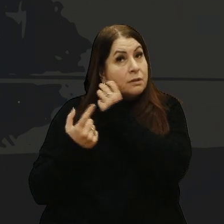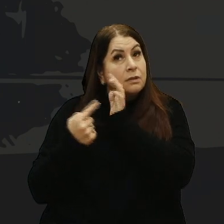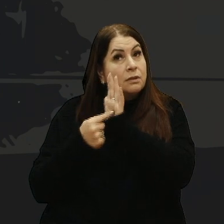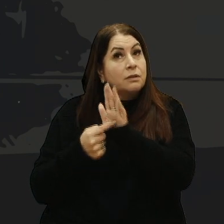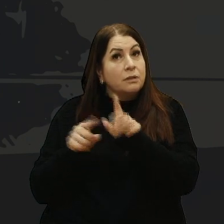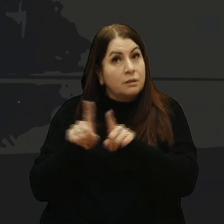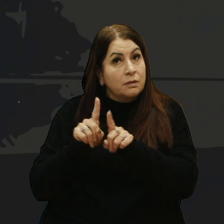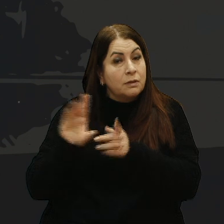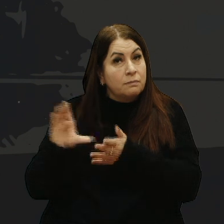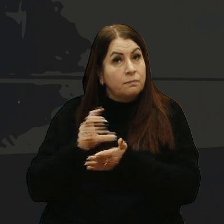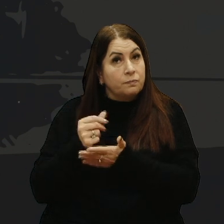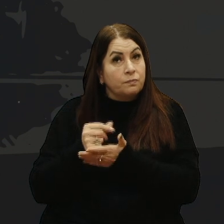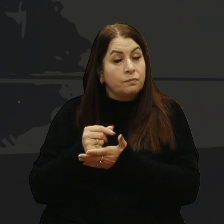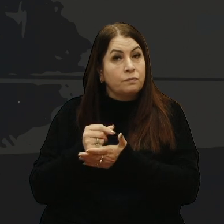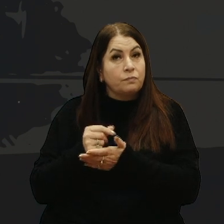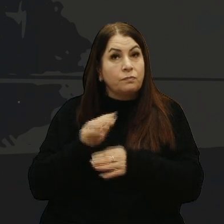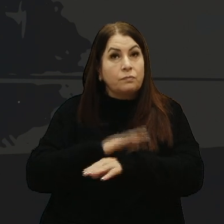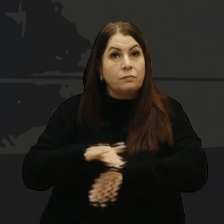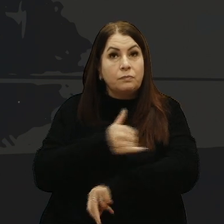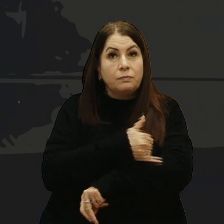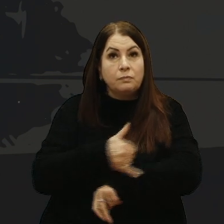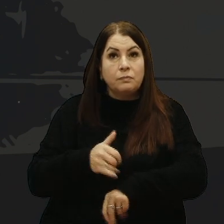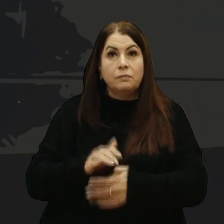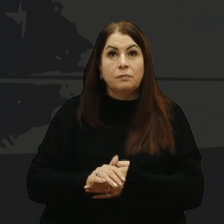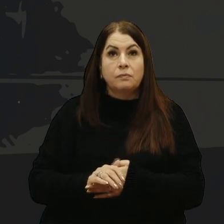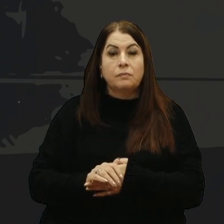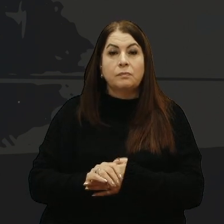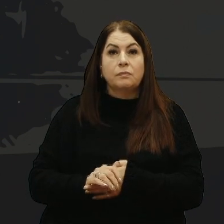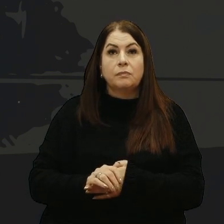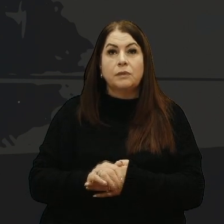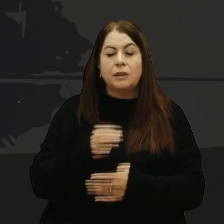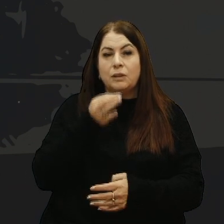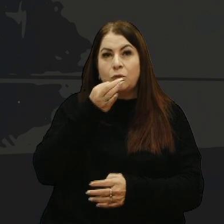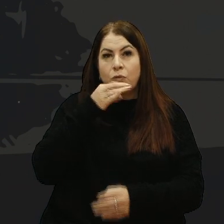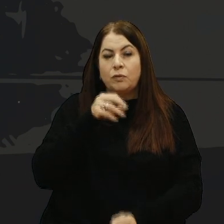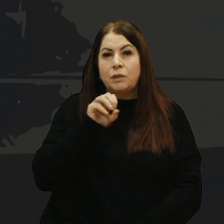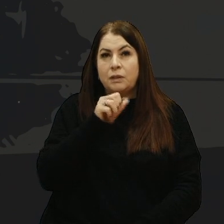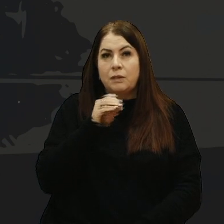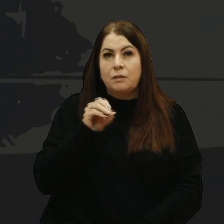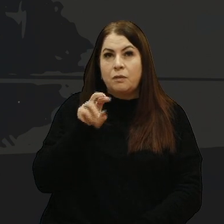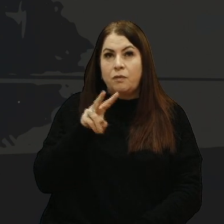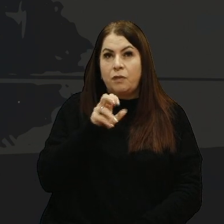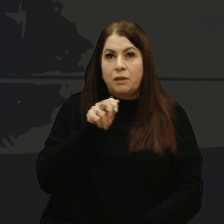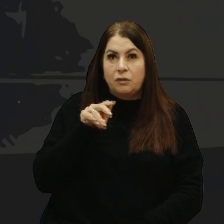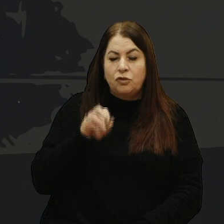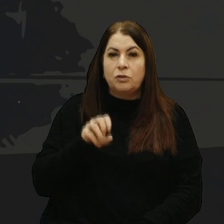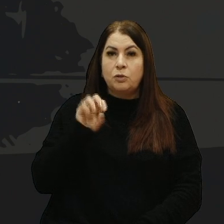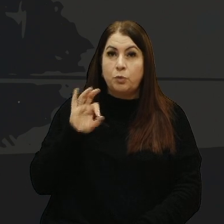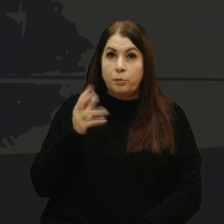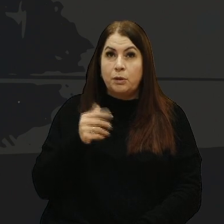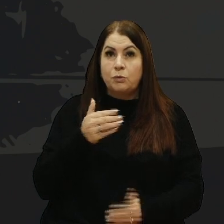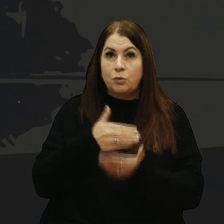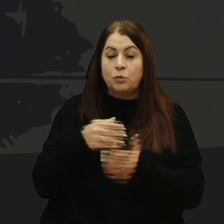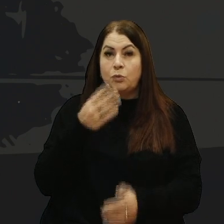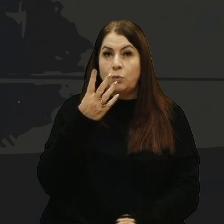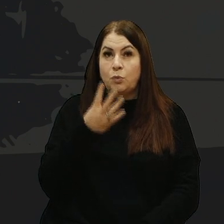Trouxemos também para a pavimentação asfáltica da Estrada da Uva em São Valentim 1 milhão. Está lá, desde